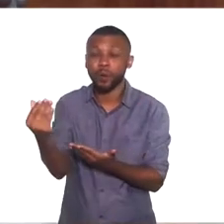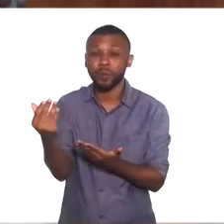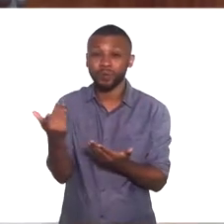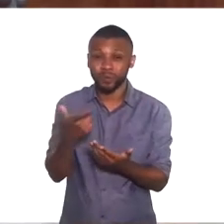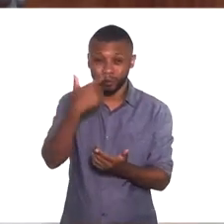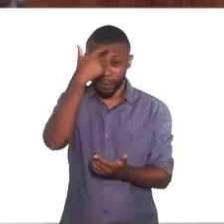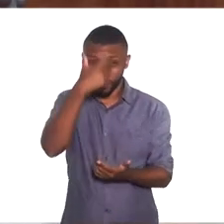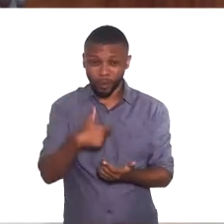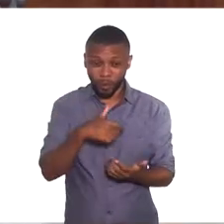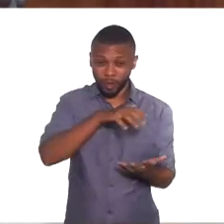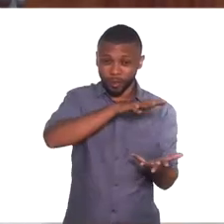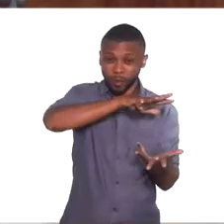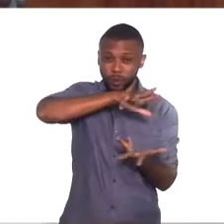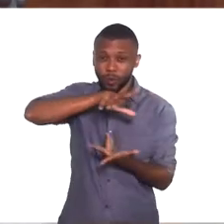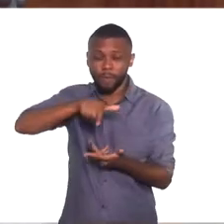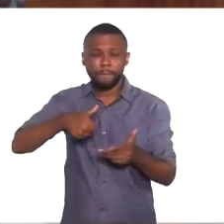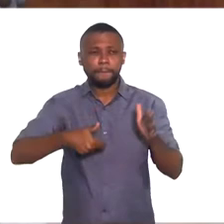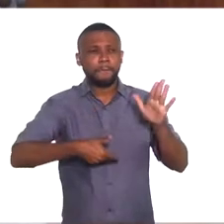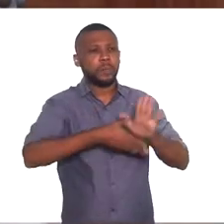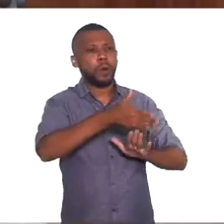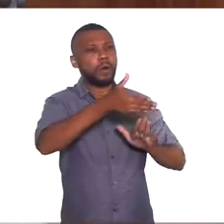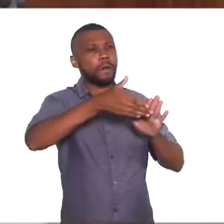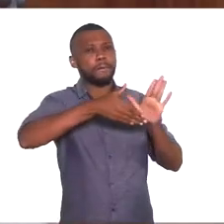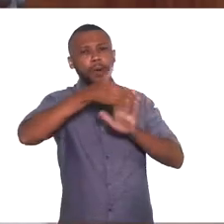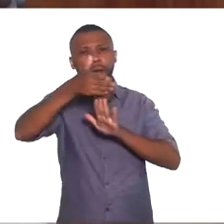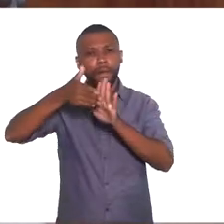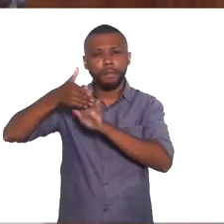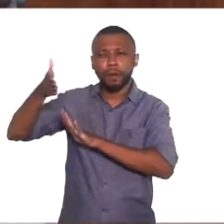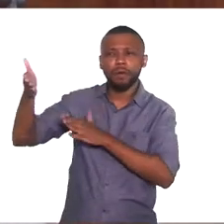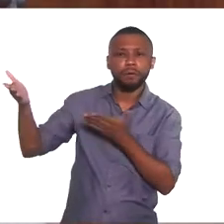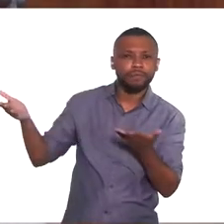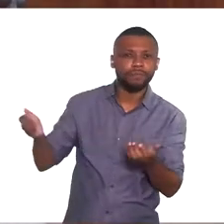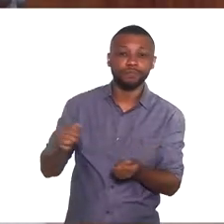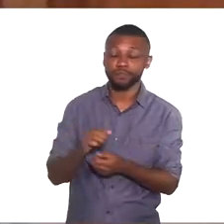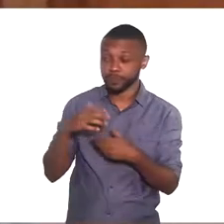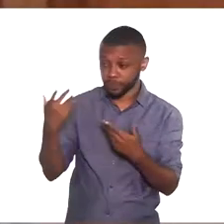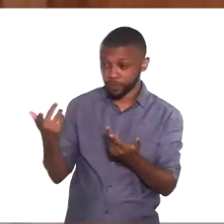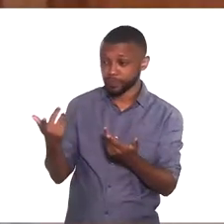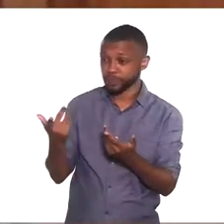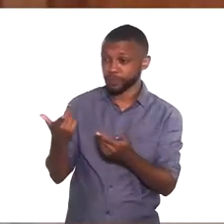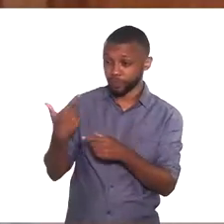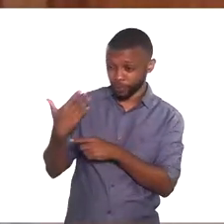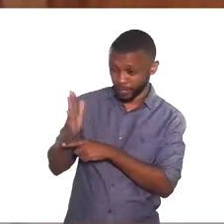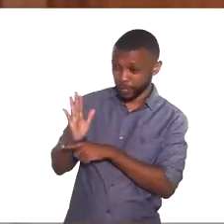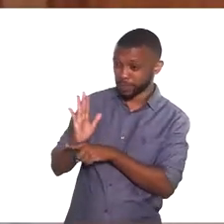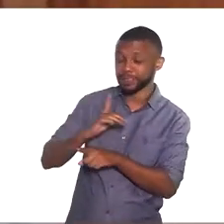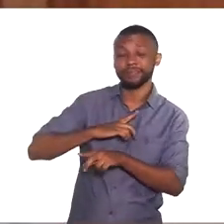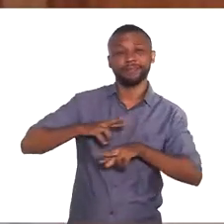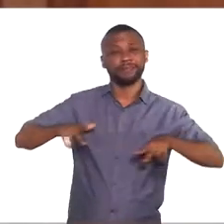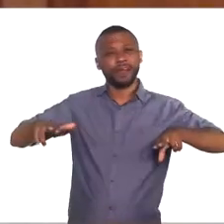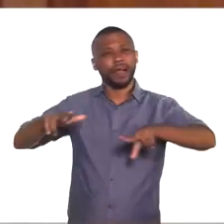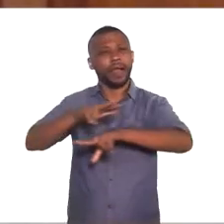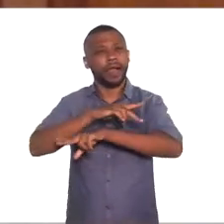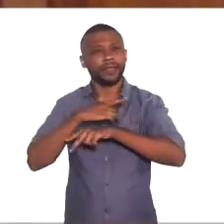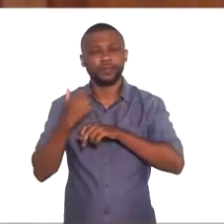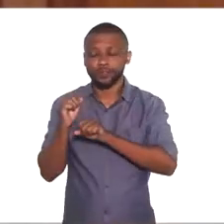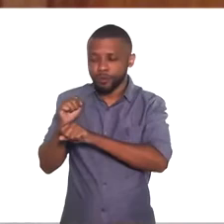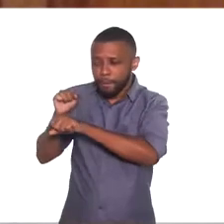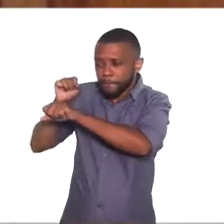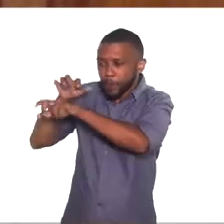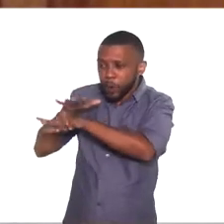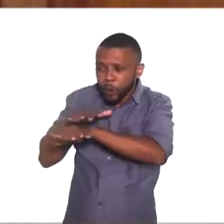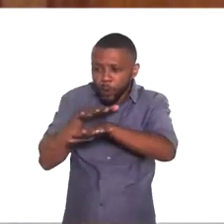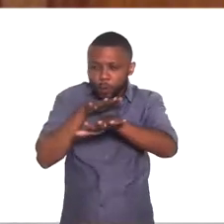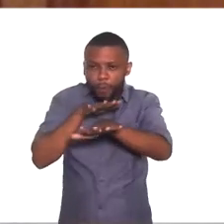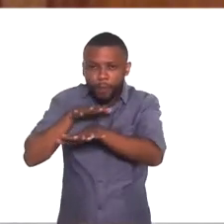estrada distribuindo água para que nos peregrinos conseguindo para o cedo o Círio ele tem